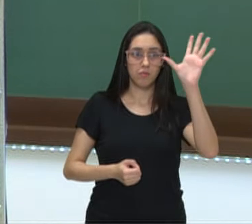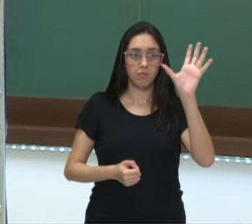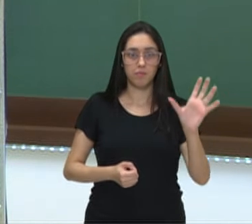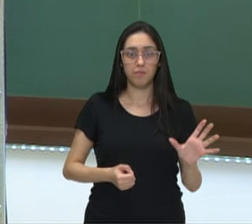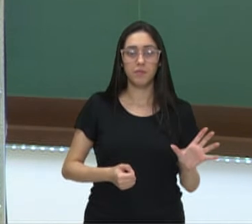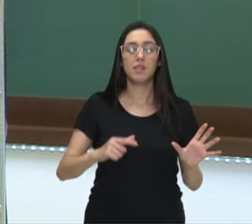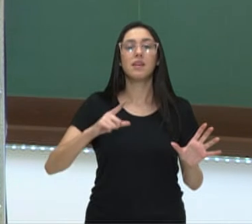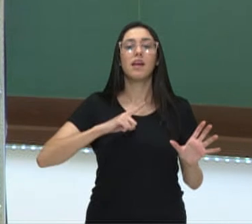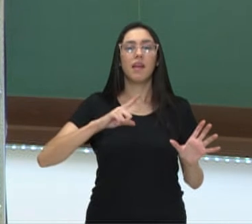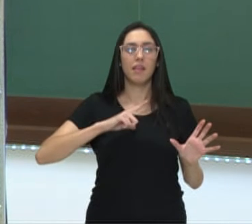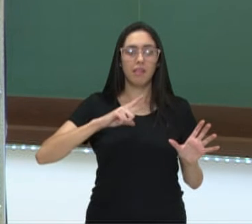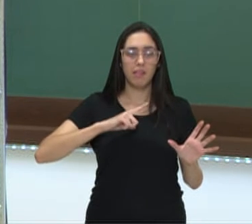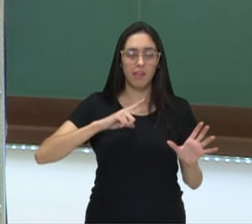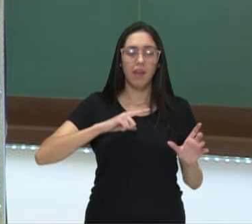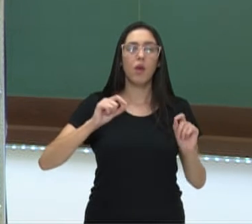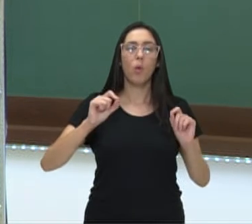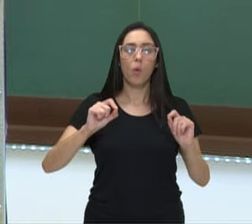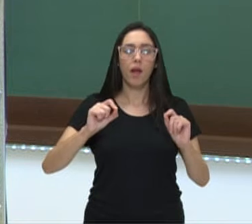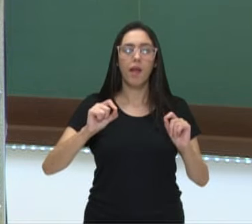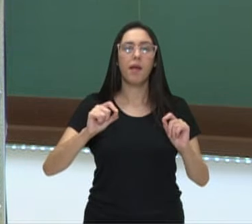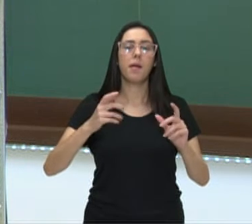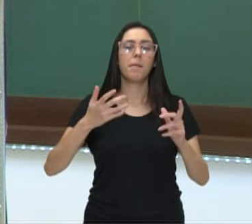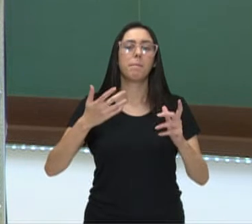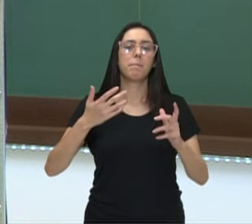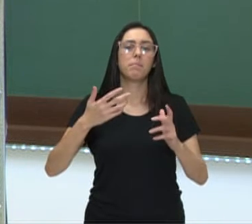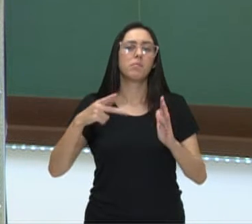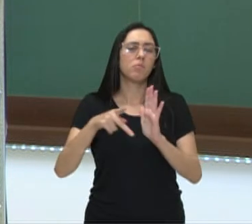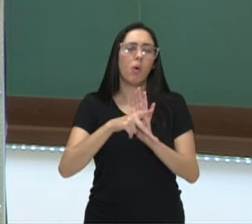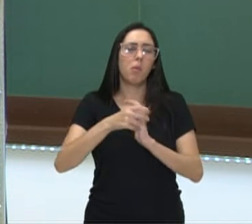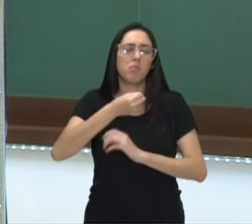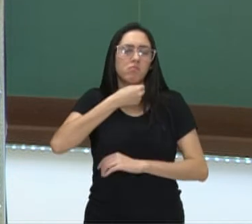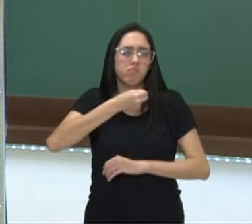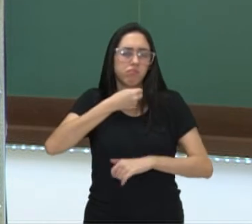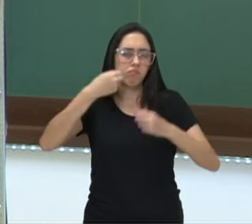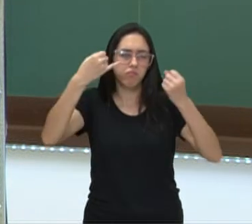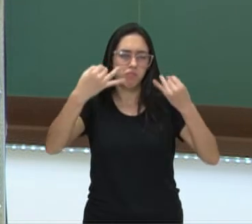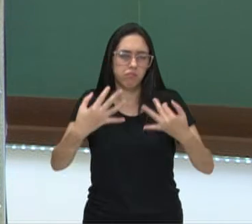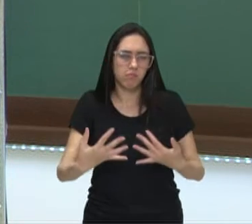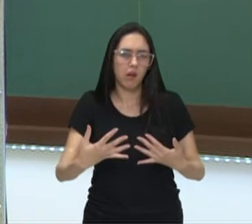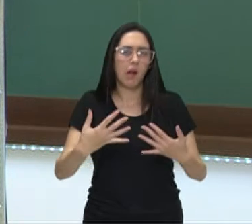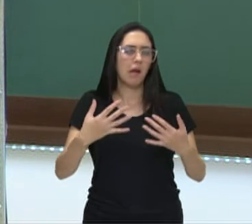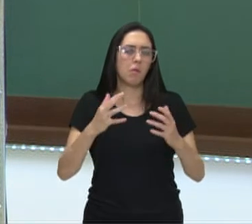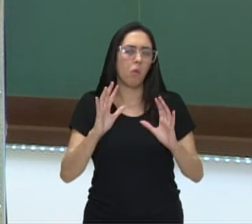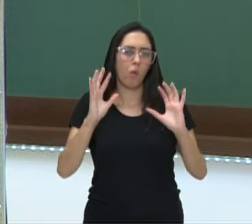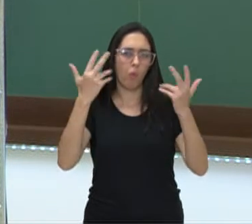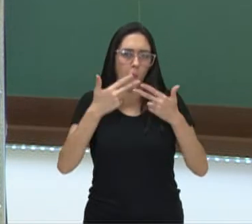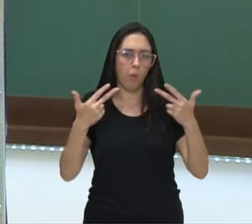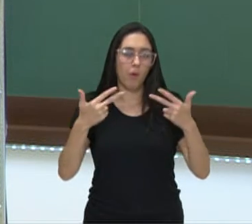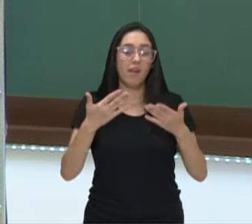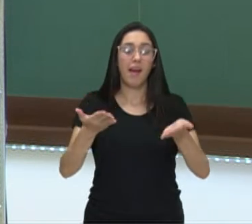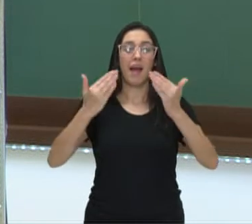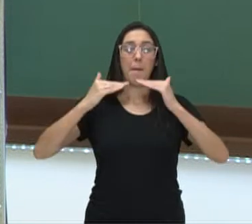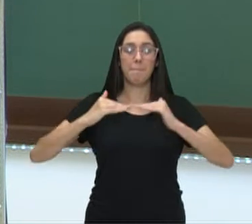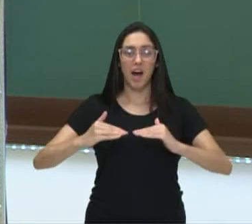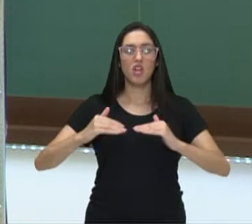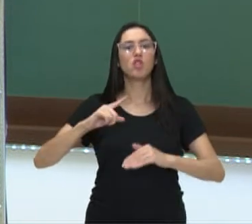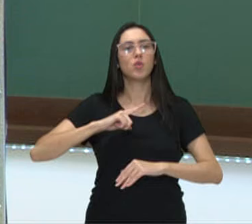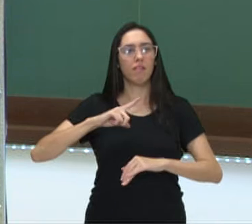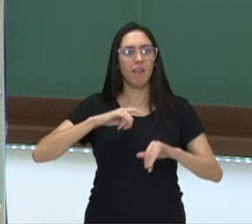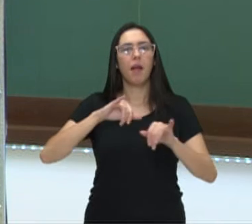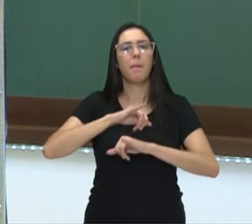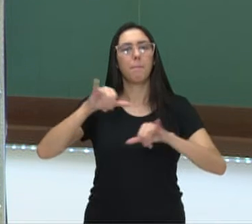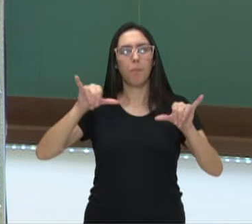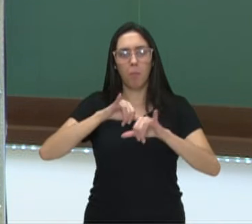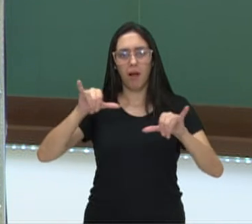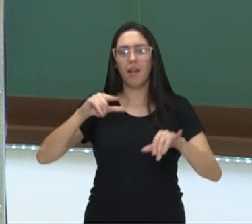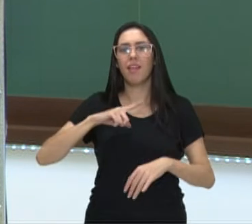aqui uma matéria de jornal e aí nós temos aqui embaixo um anúncio publicitário. Esse